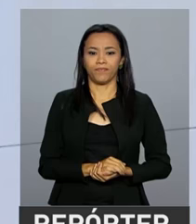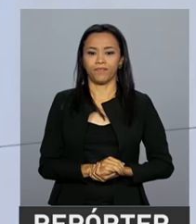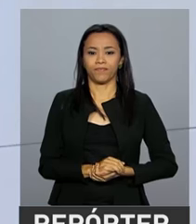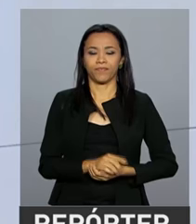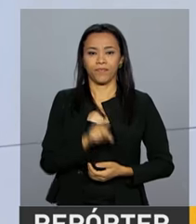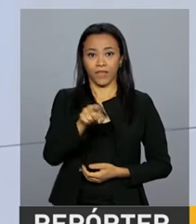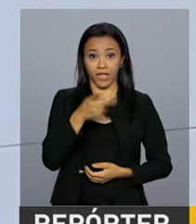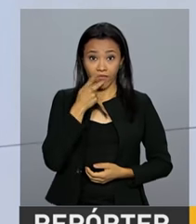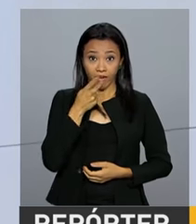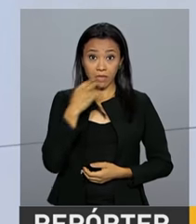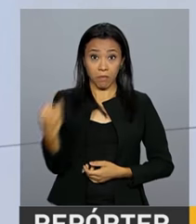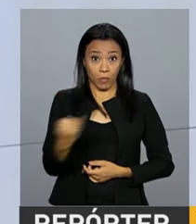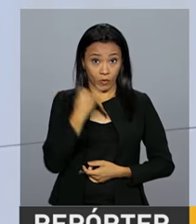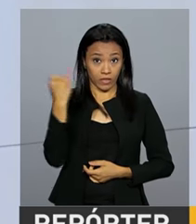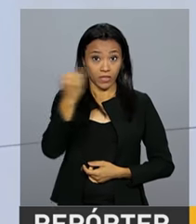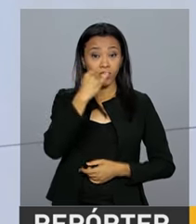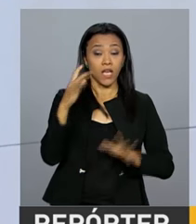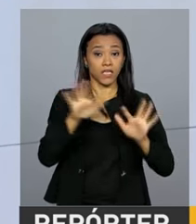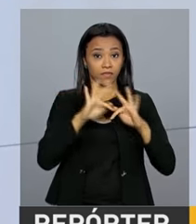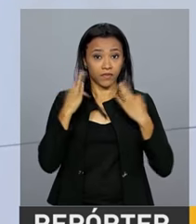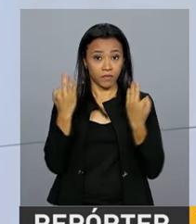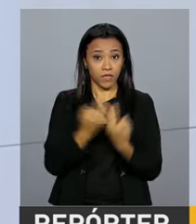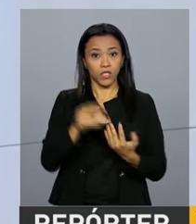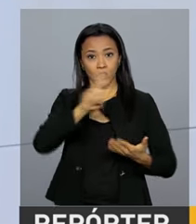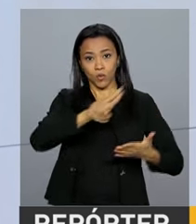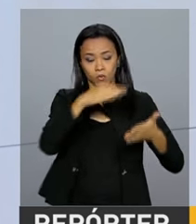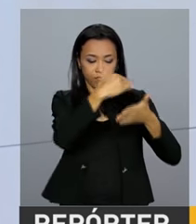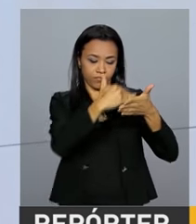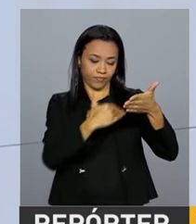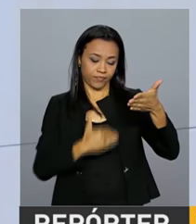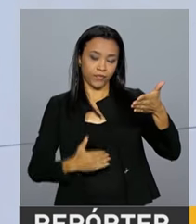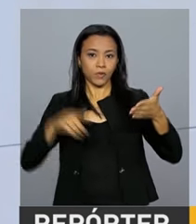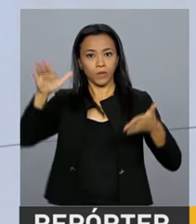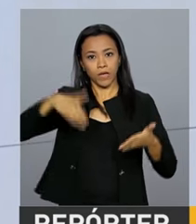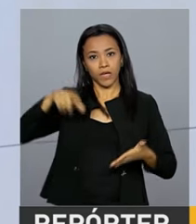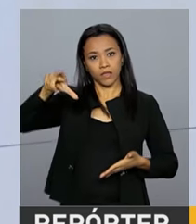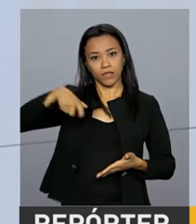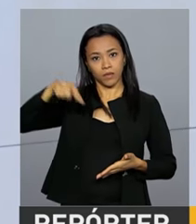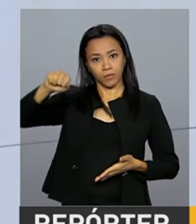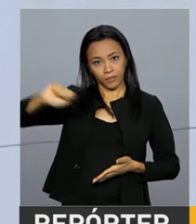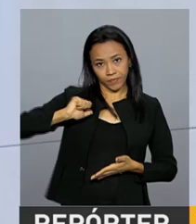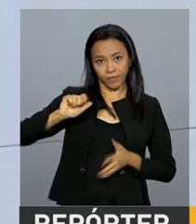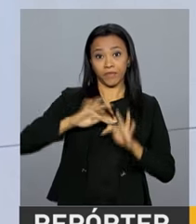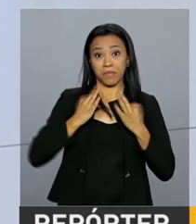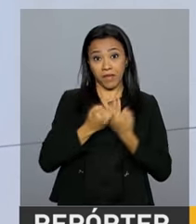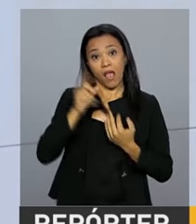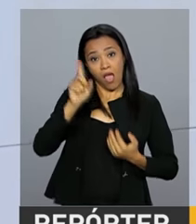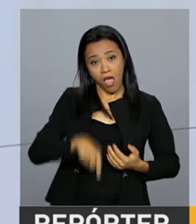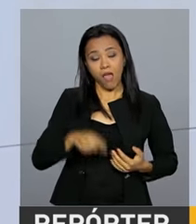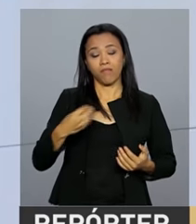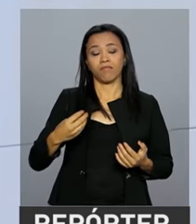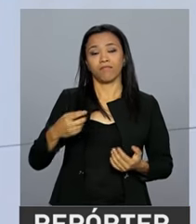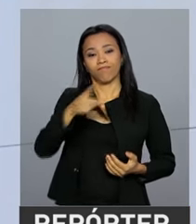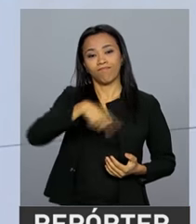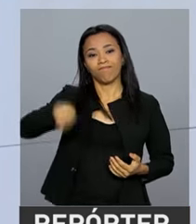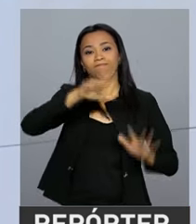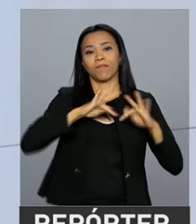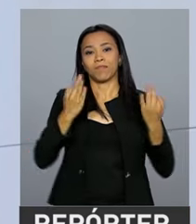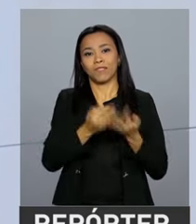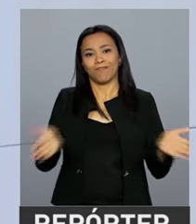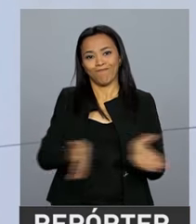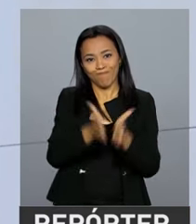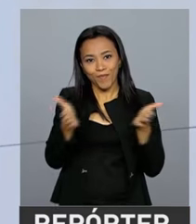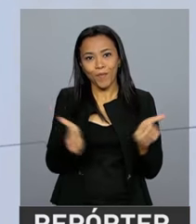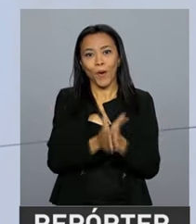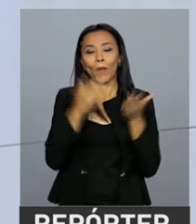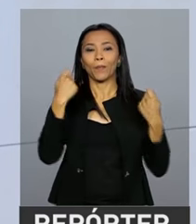Importante dizer que as famílias que estão no Bolsa Família são famílias que estão na fronteira da extrema pobreza. São pessoas que precisam desse